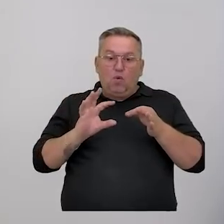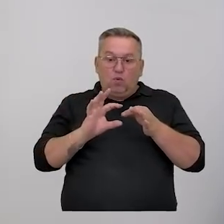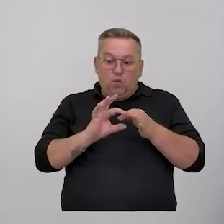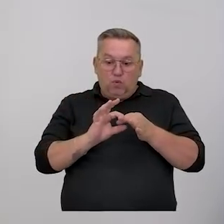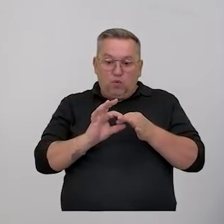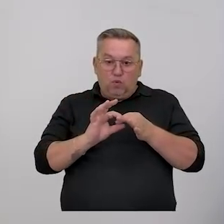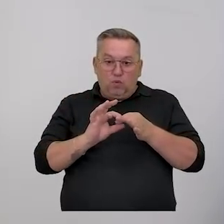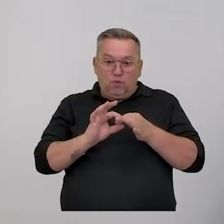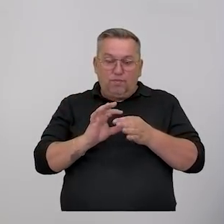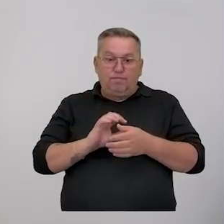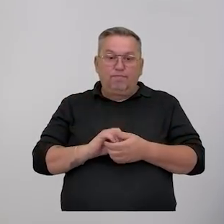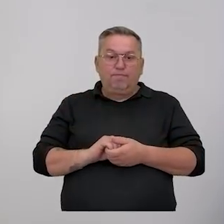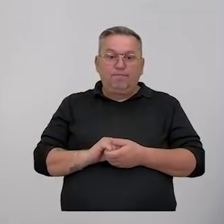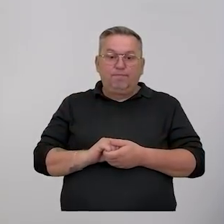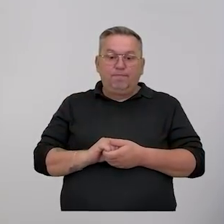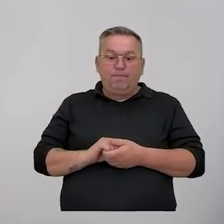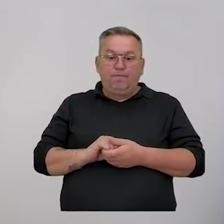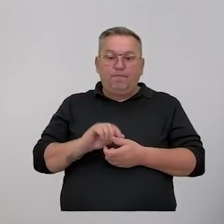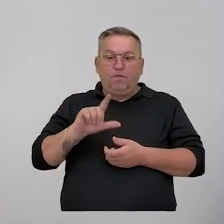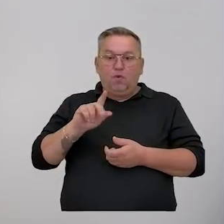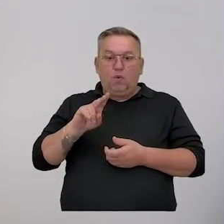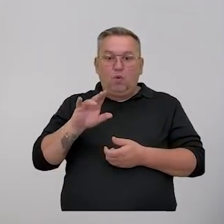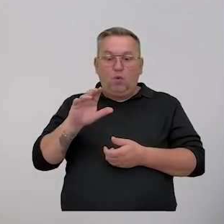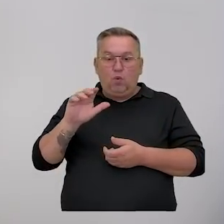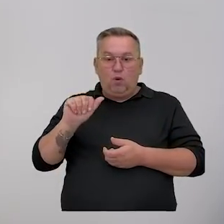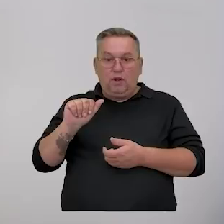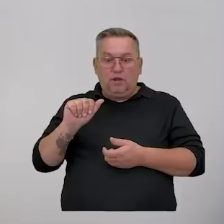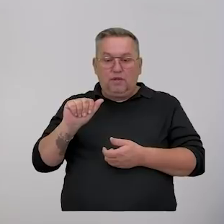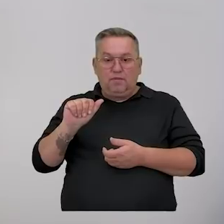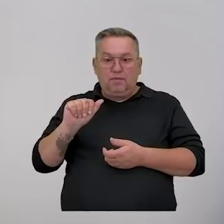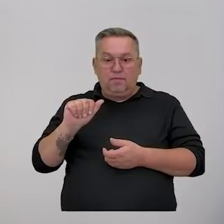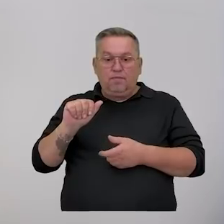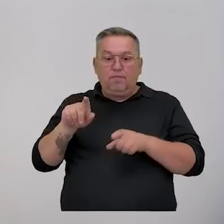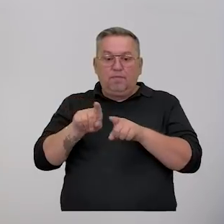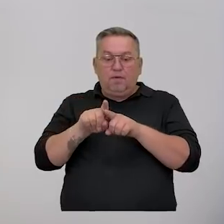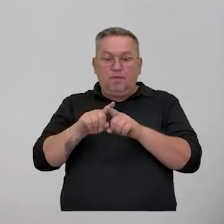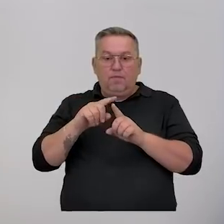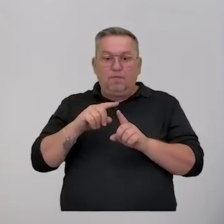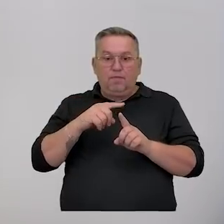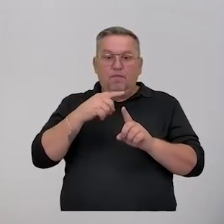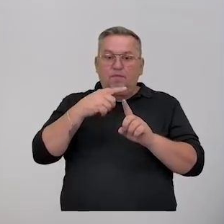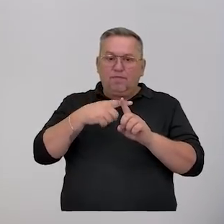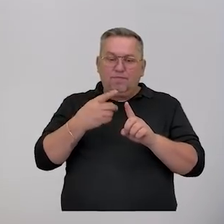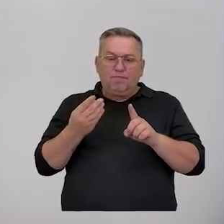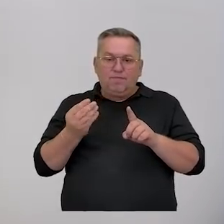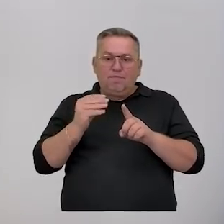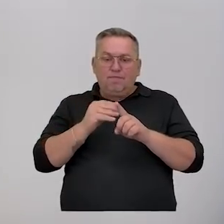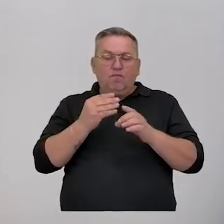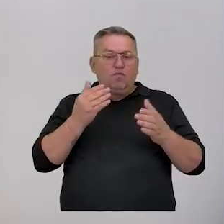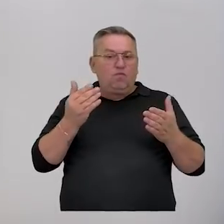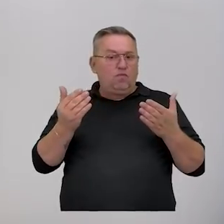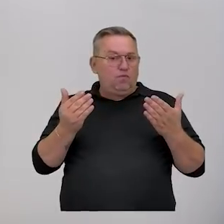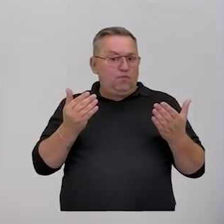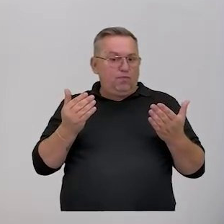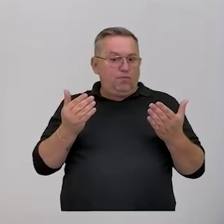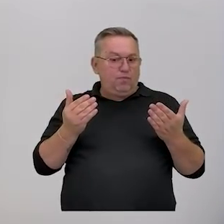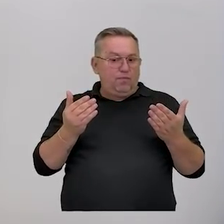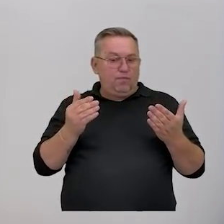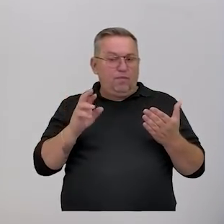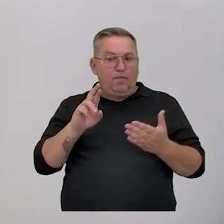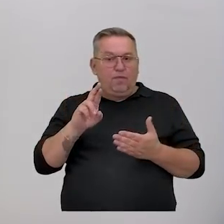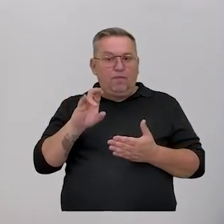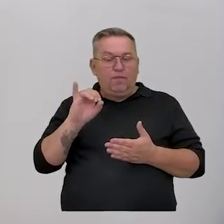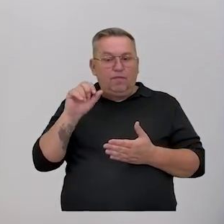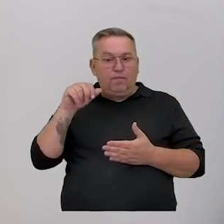conjunções. Deixa eu ver quem mais aqui, ó. O Lucas da Pro Daniela. Adição, comparação.